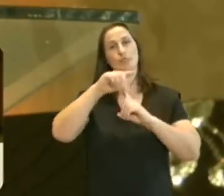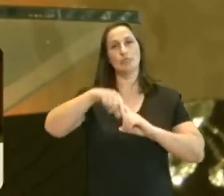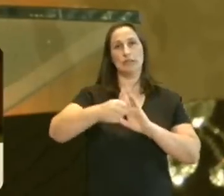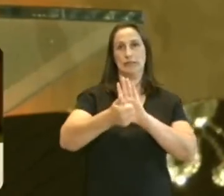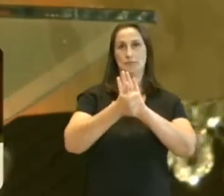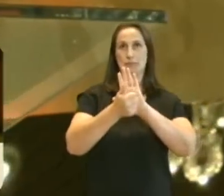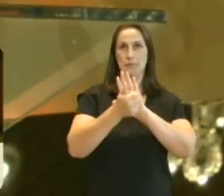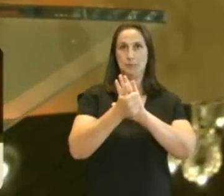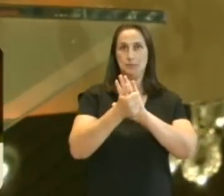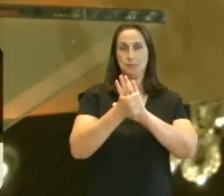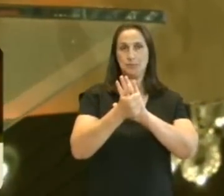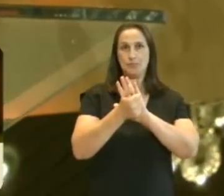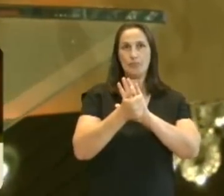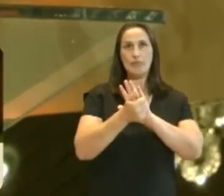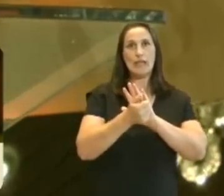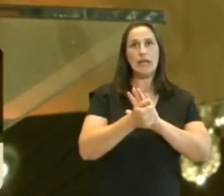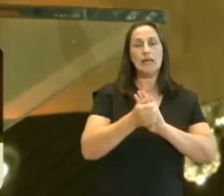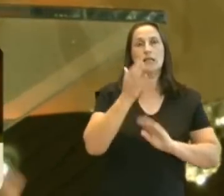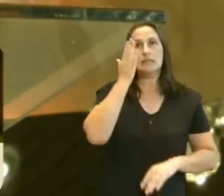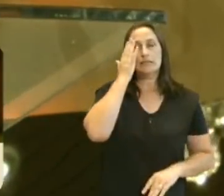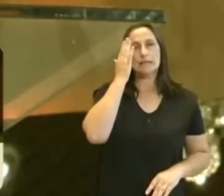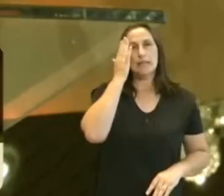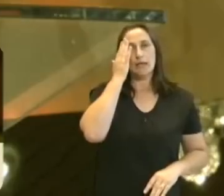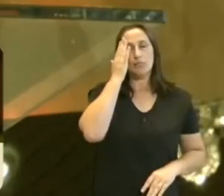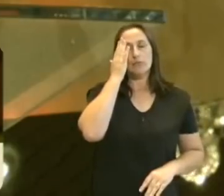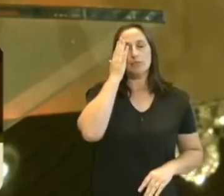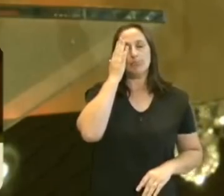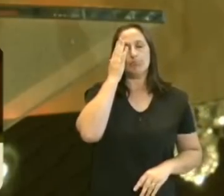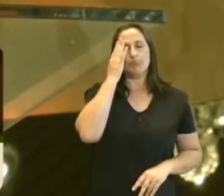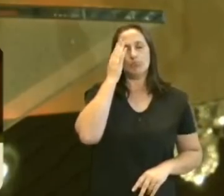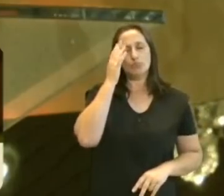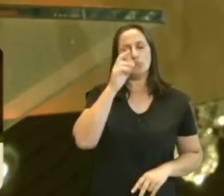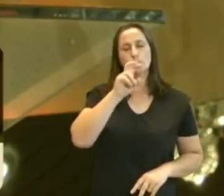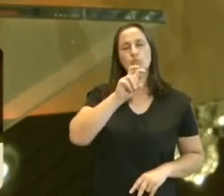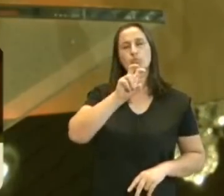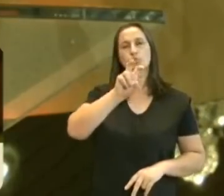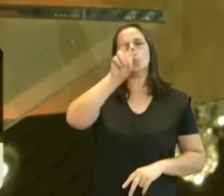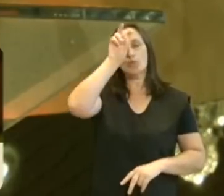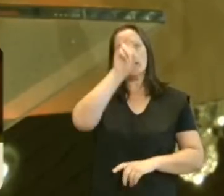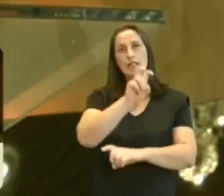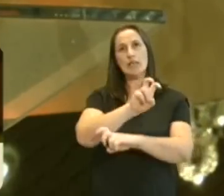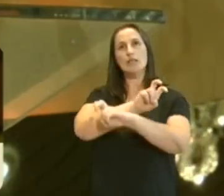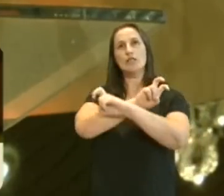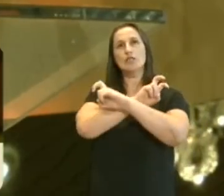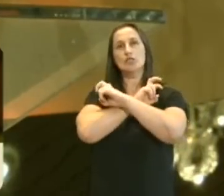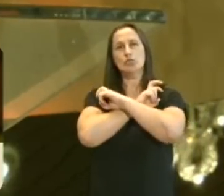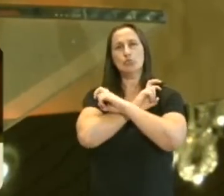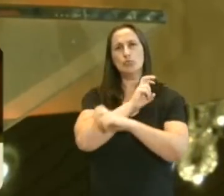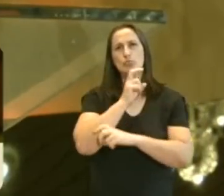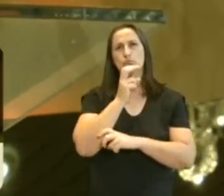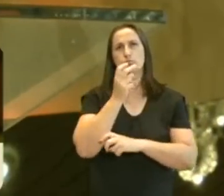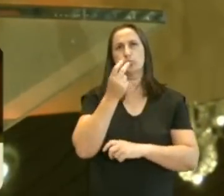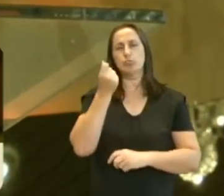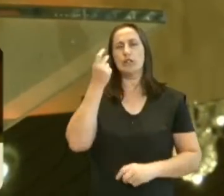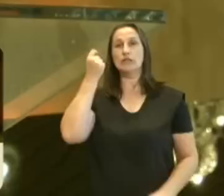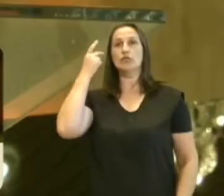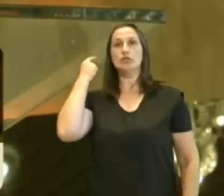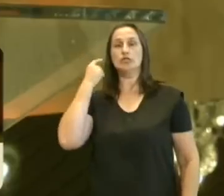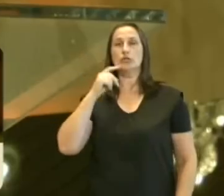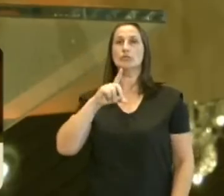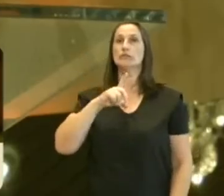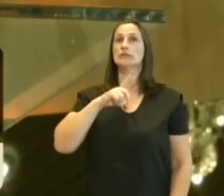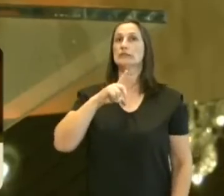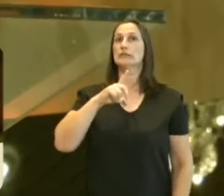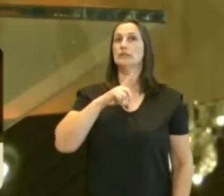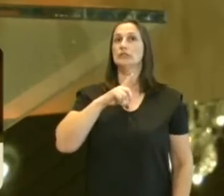No Antigo Egito havia uma lenda que até hoje, às vezes você vê em filmes de televisão falando a respeito dela,